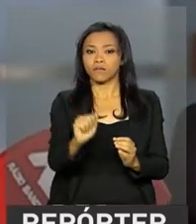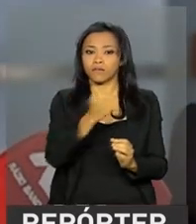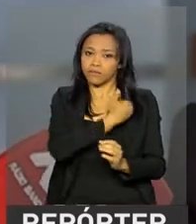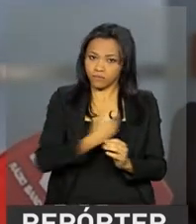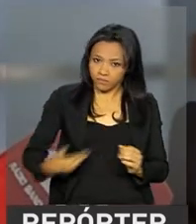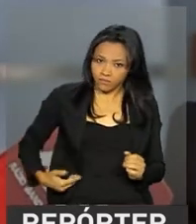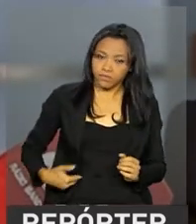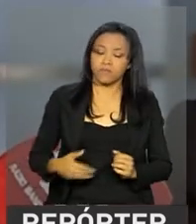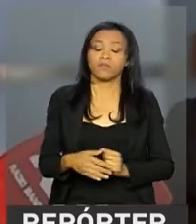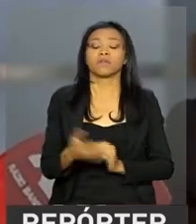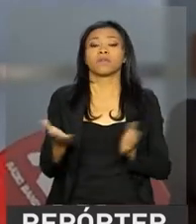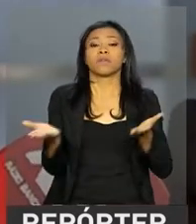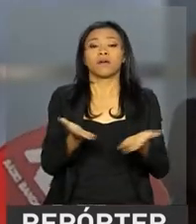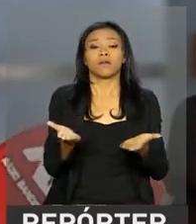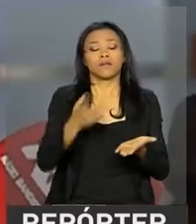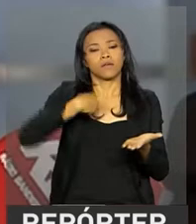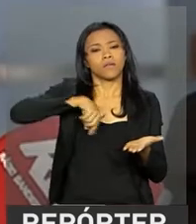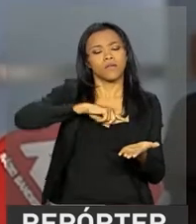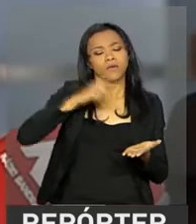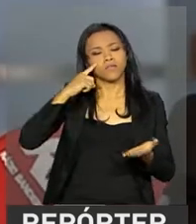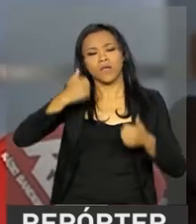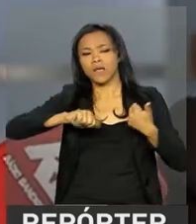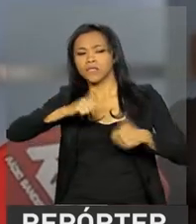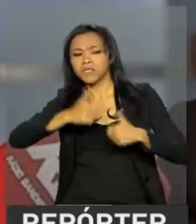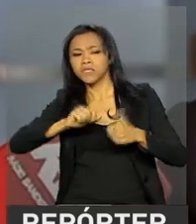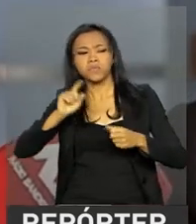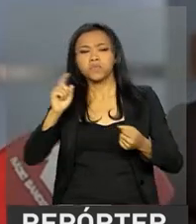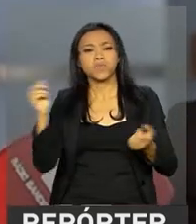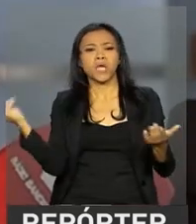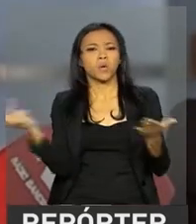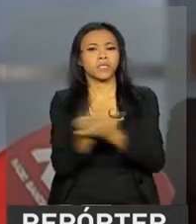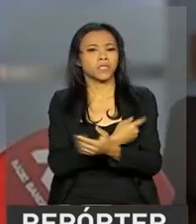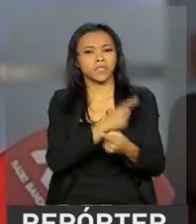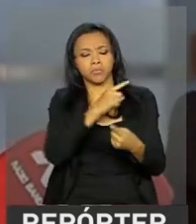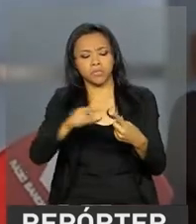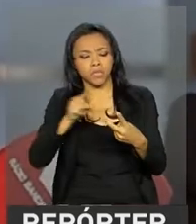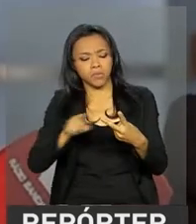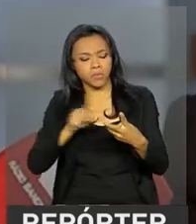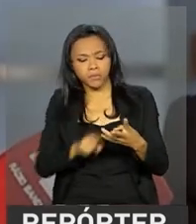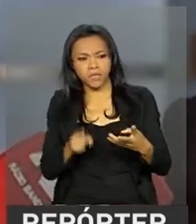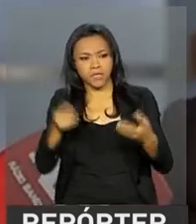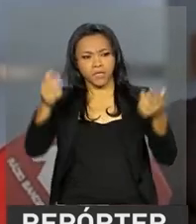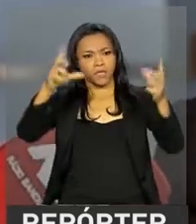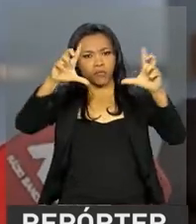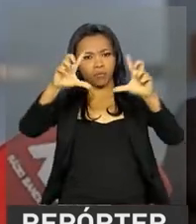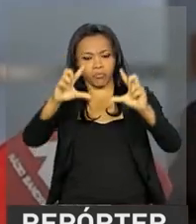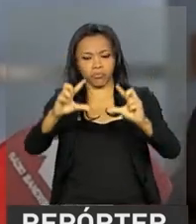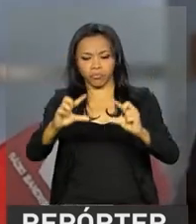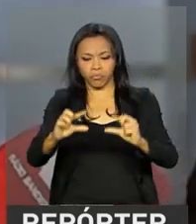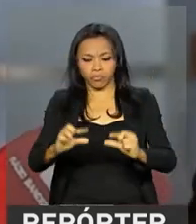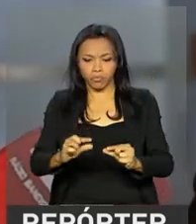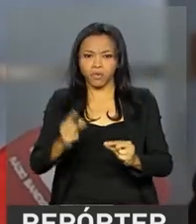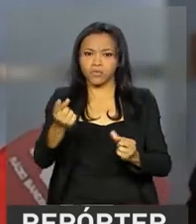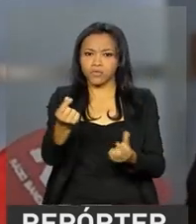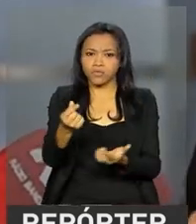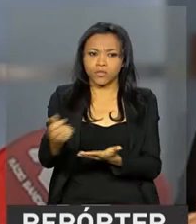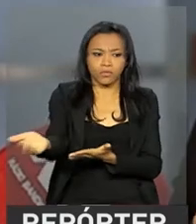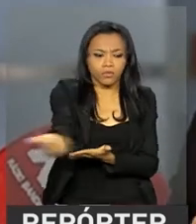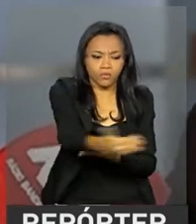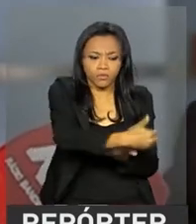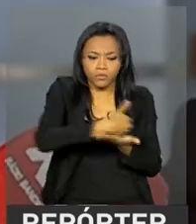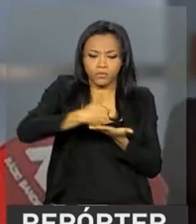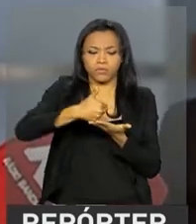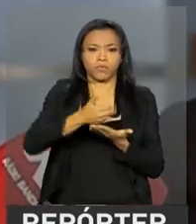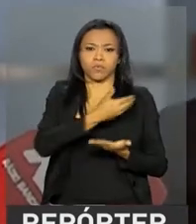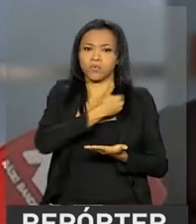Nós estamos agora analisando quais foram as razões da queda da arrecadação no